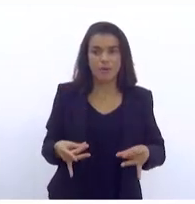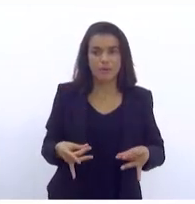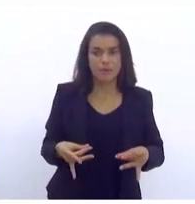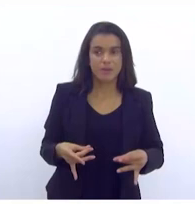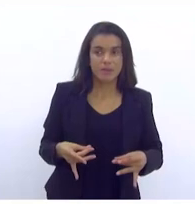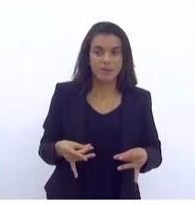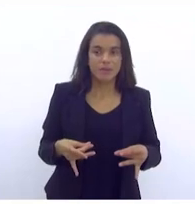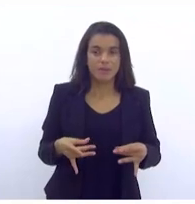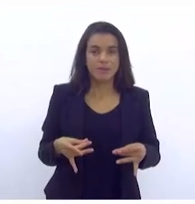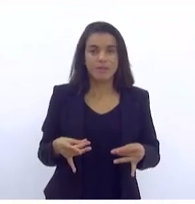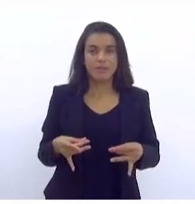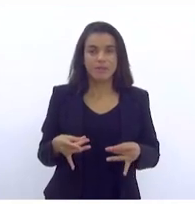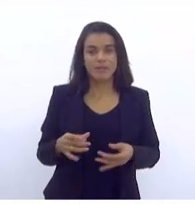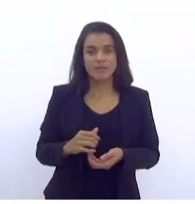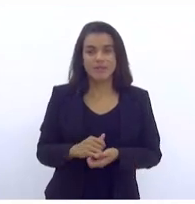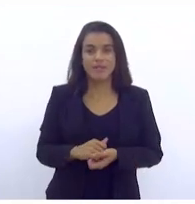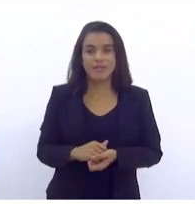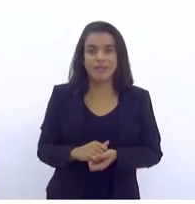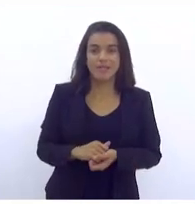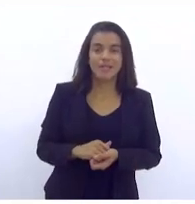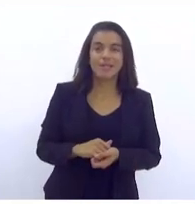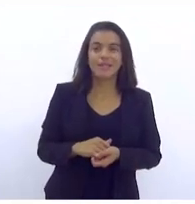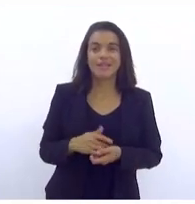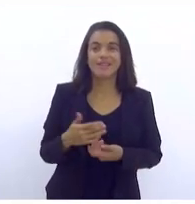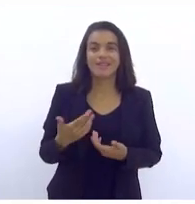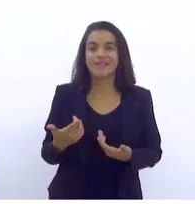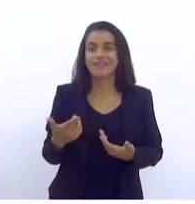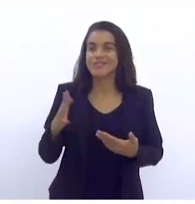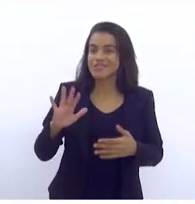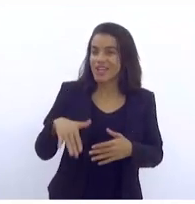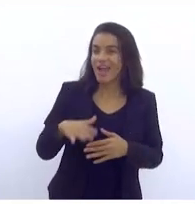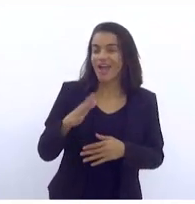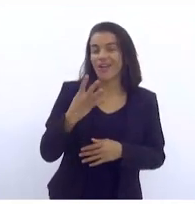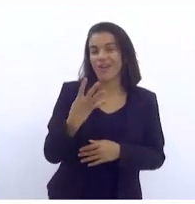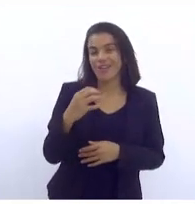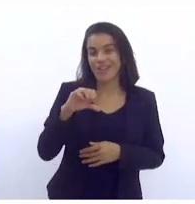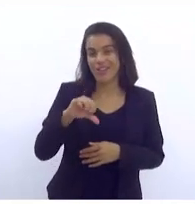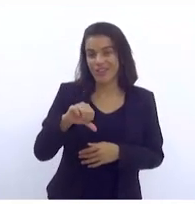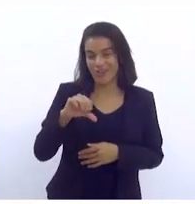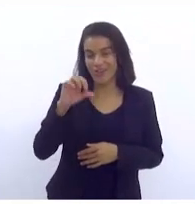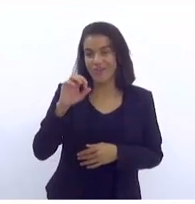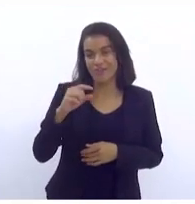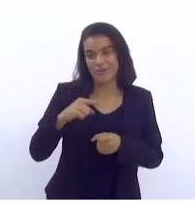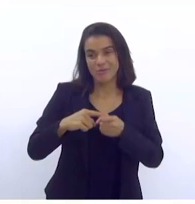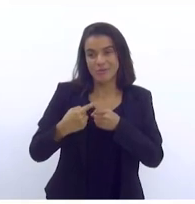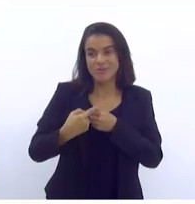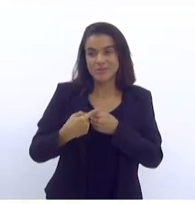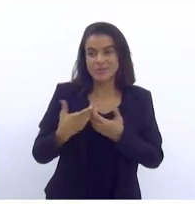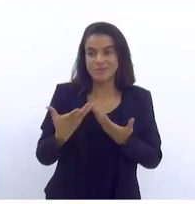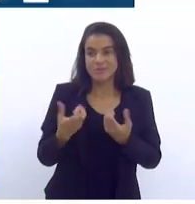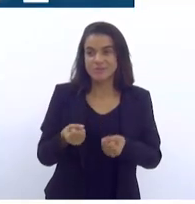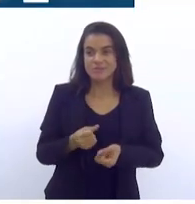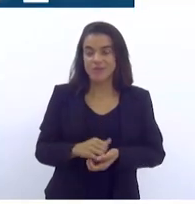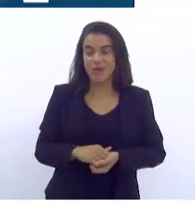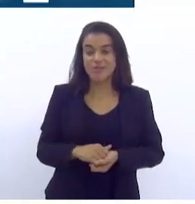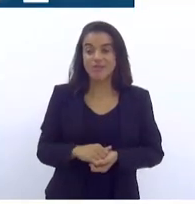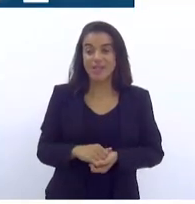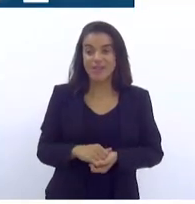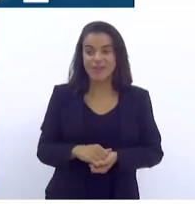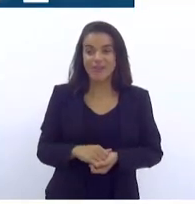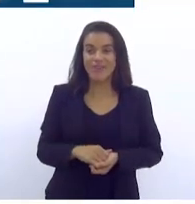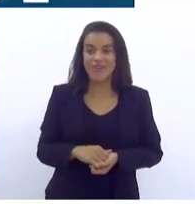já tá bastante discutido né mas foram quatro blocos 49 municípios que aderiram pode passar por favor